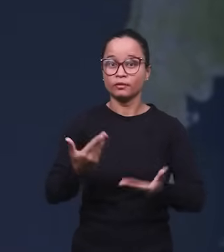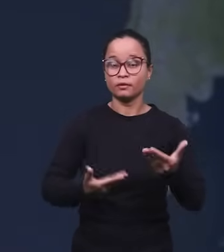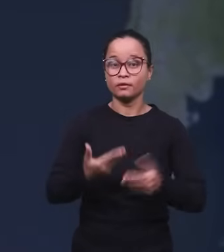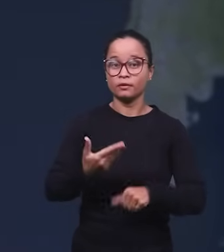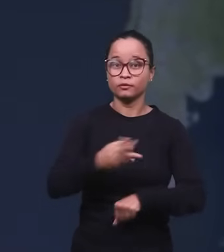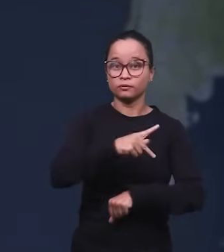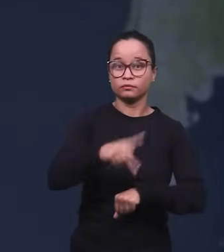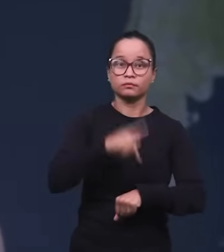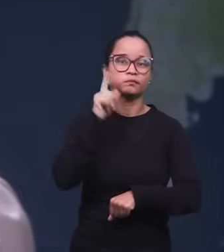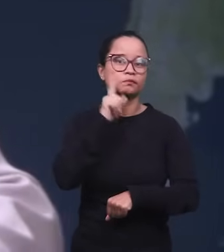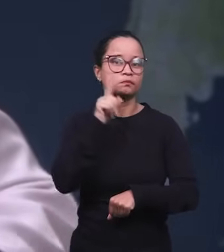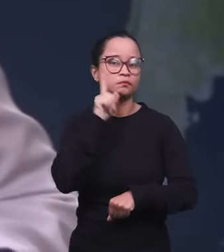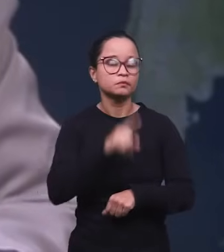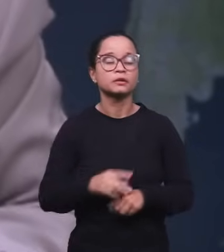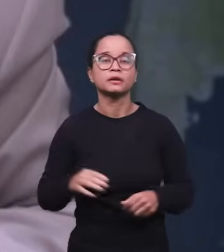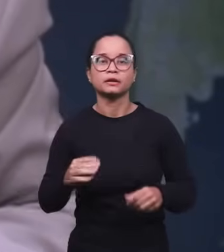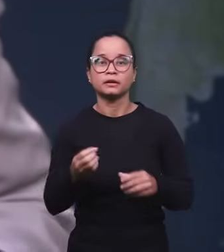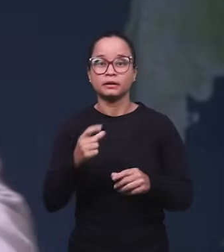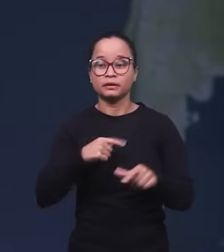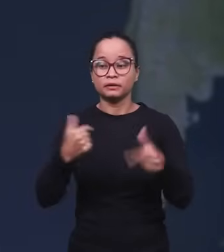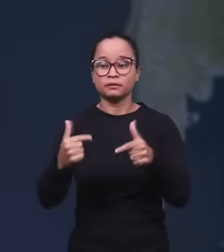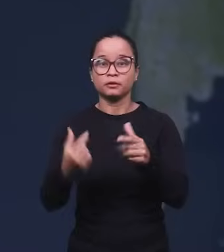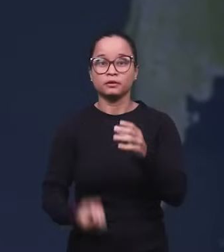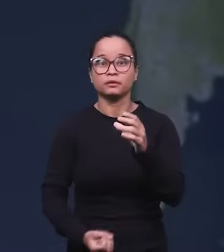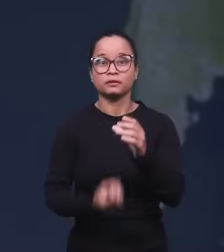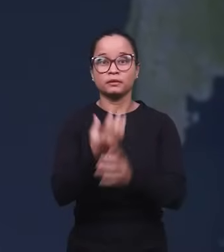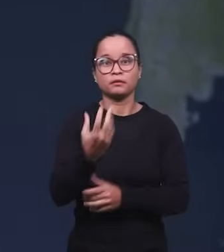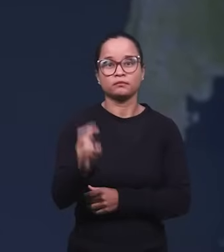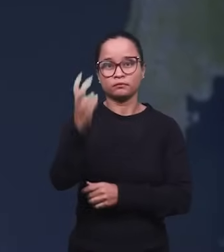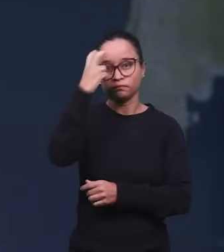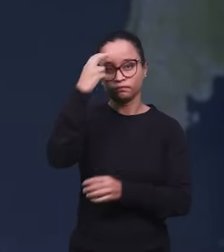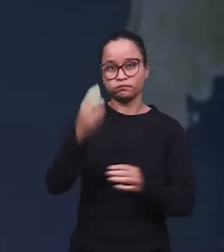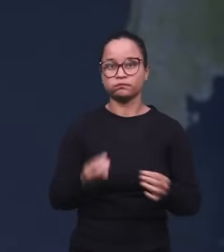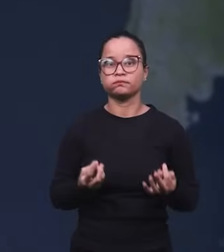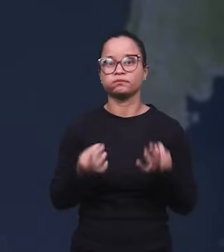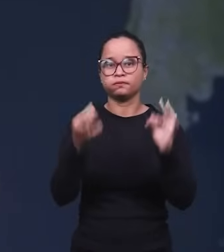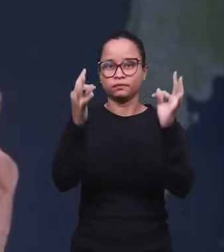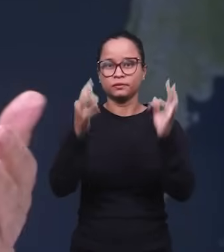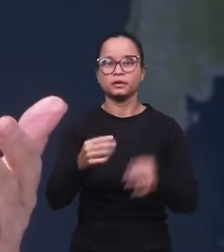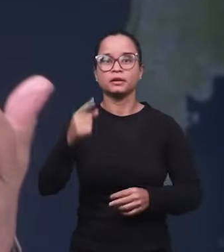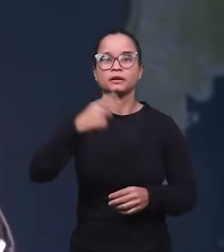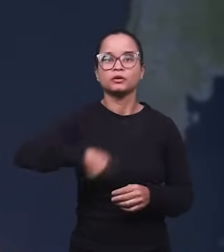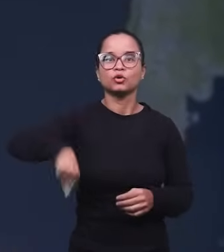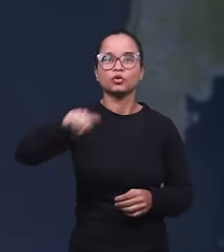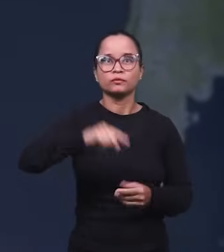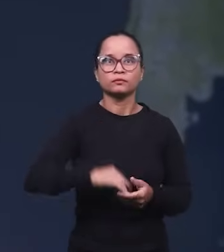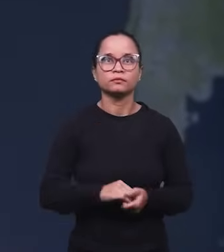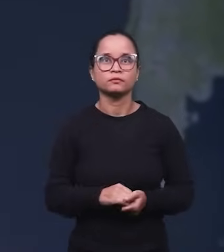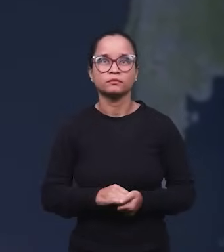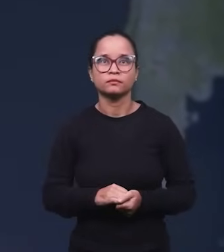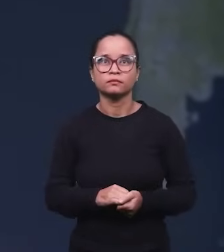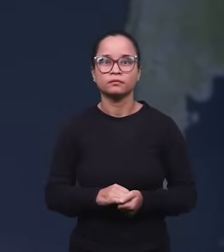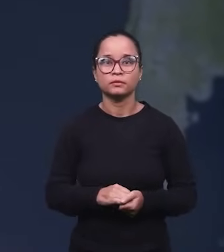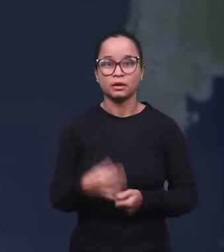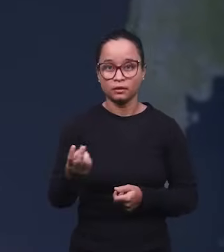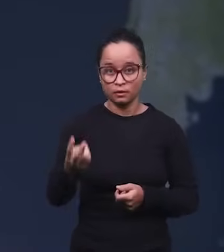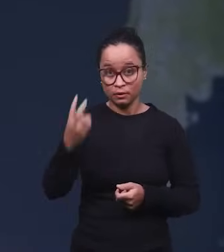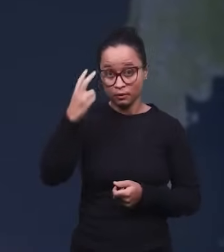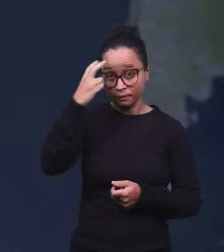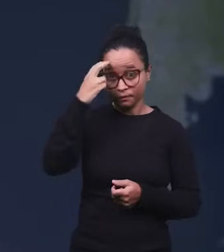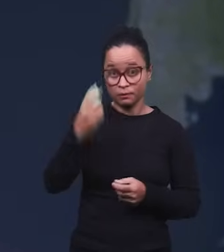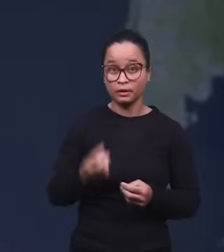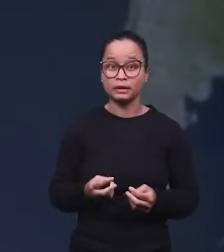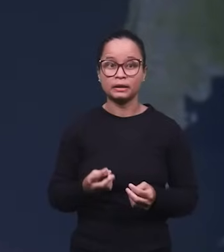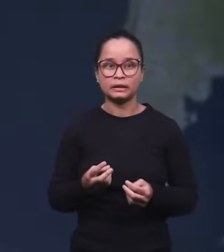nos Estados Unidos, que está trabalhando nisso, no sentido de criar uma inteligência artificial nossa. O que eu quero dizer com isso?